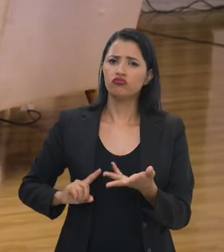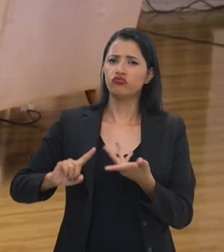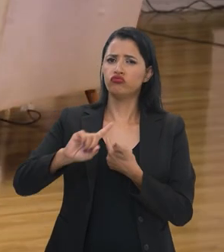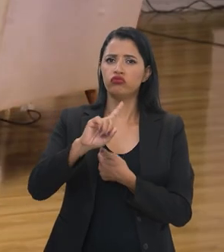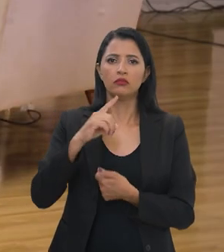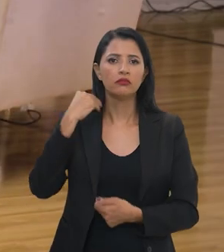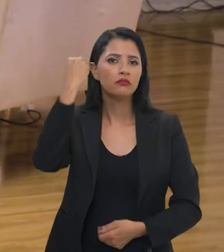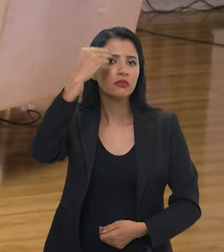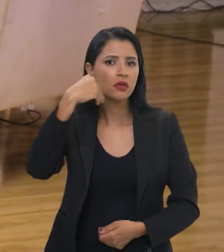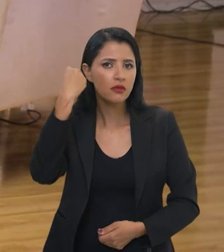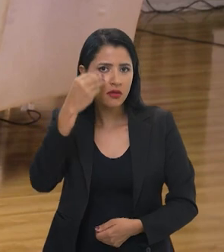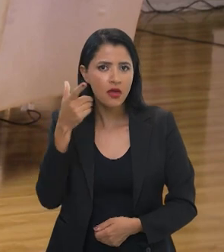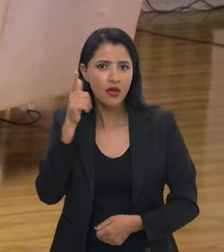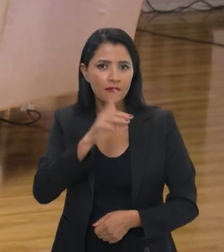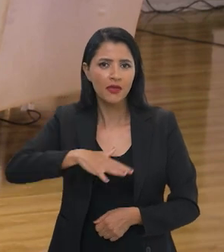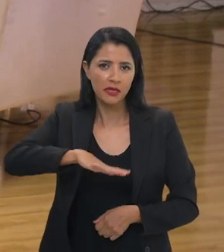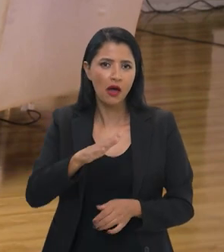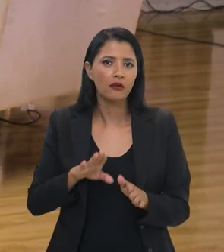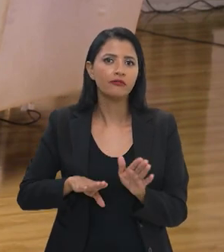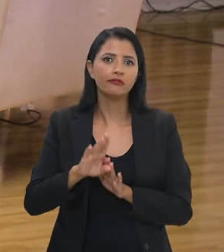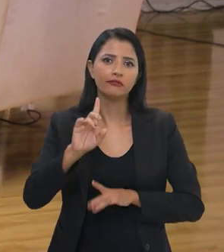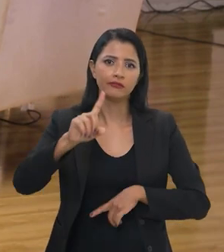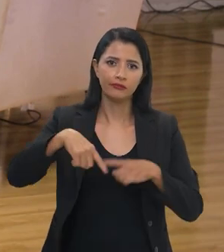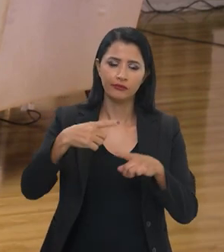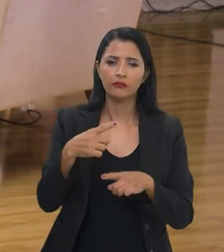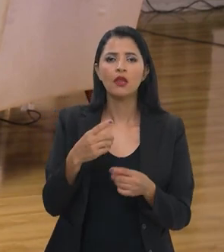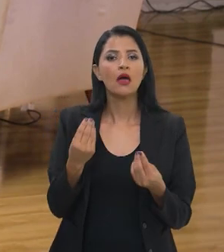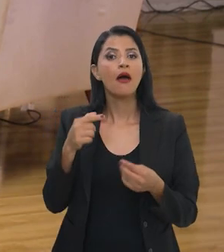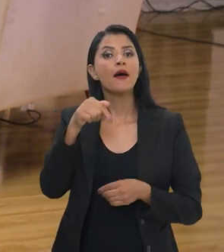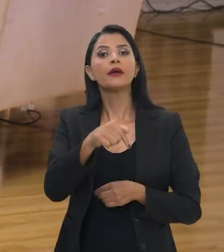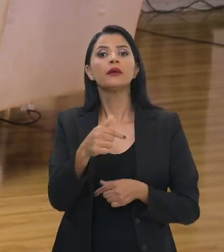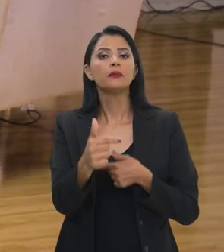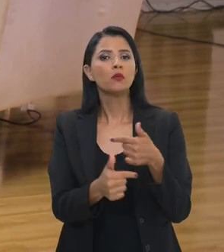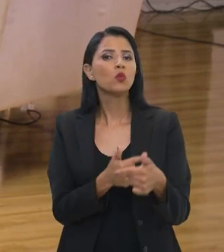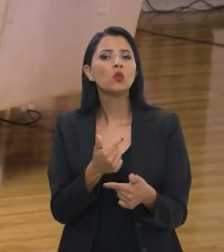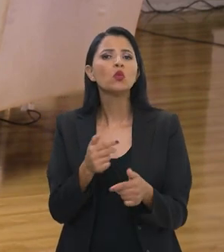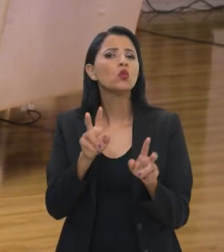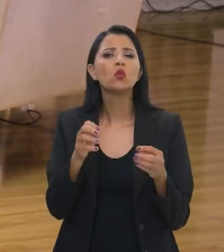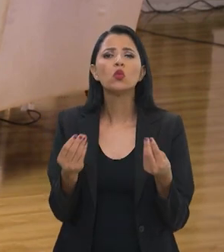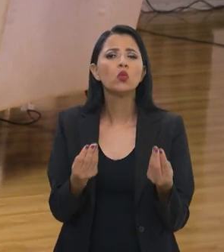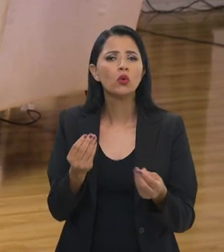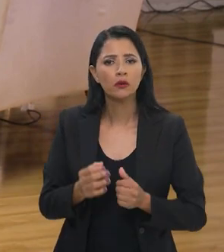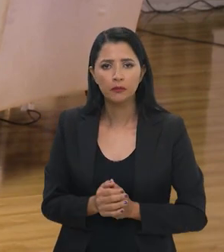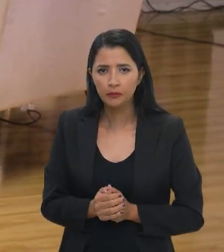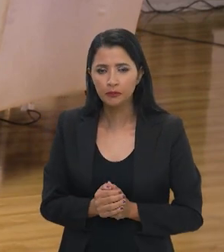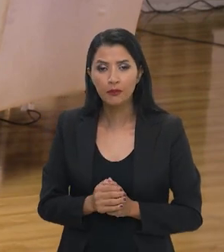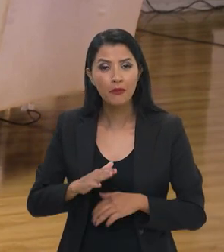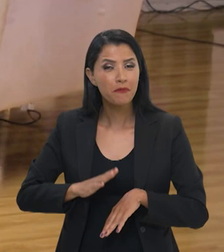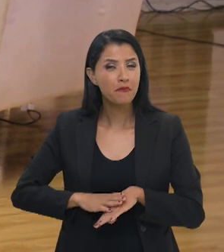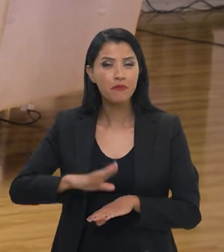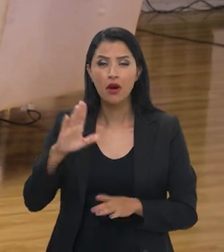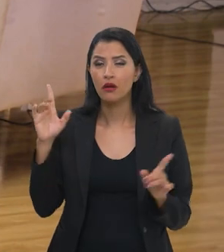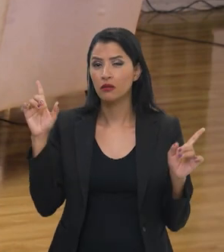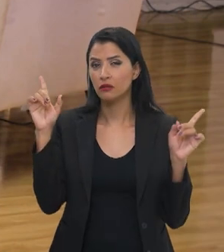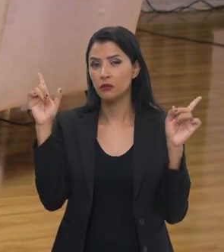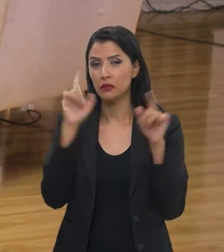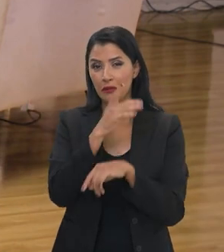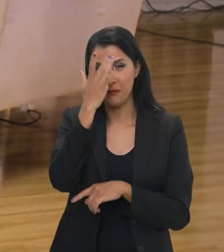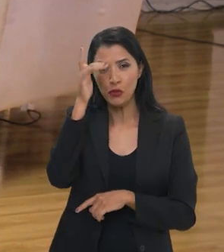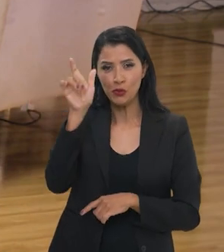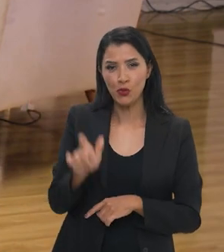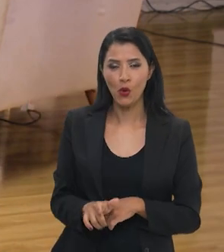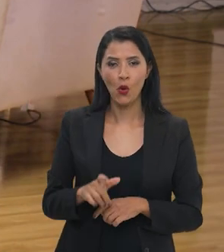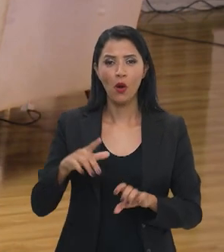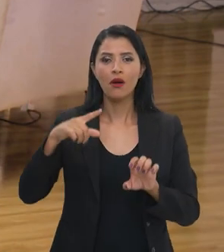experiências bem sucedidas nessa área aqui o que que estamos trabalhando a maior dificuldade de um empreendedor